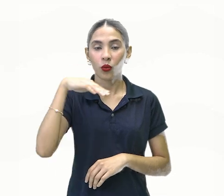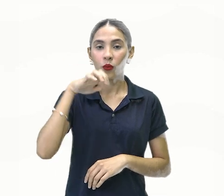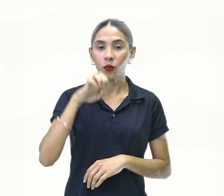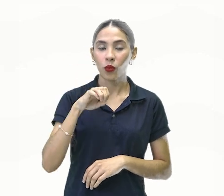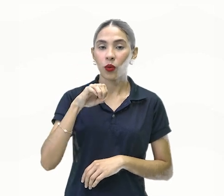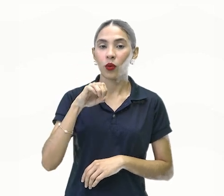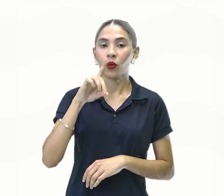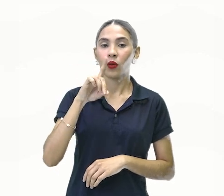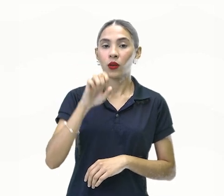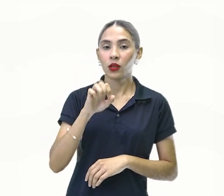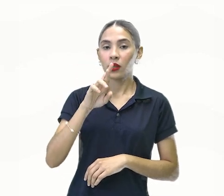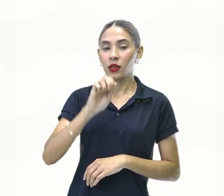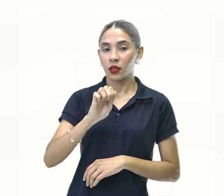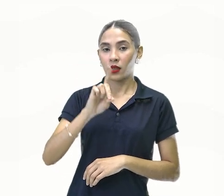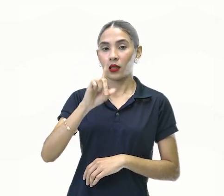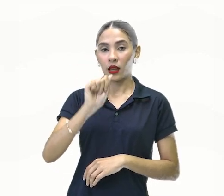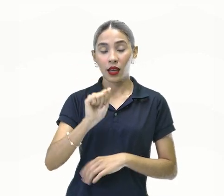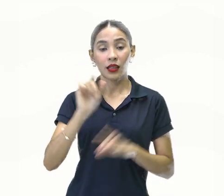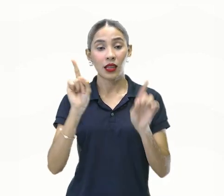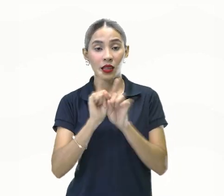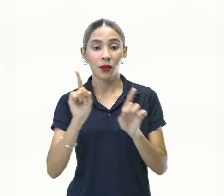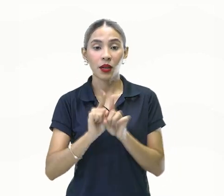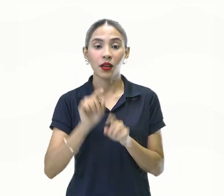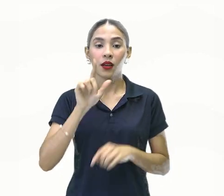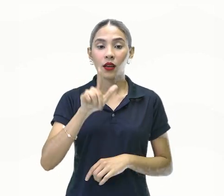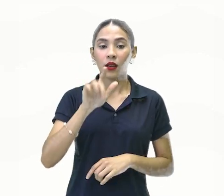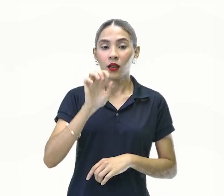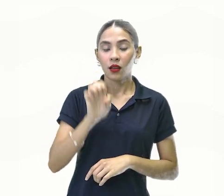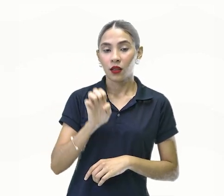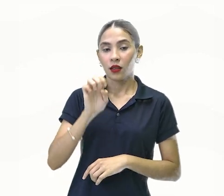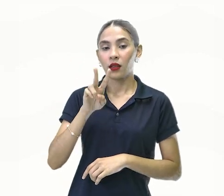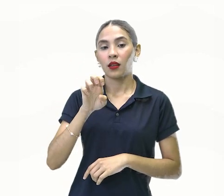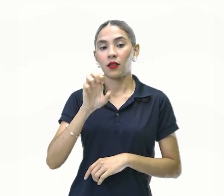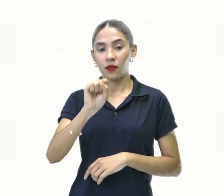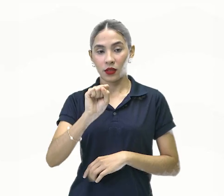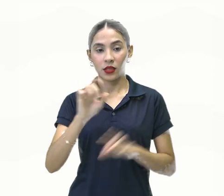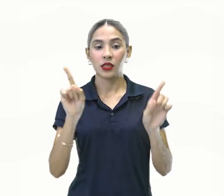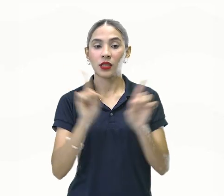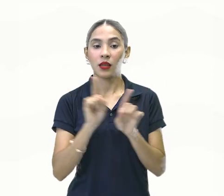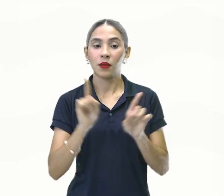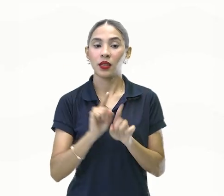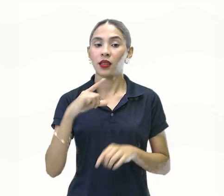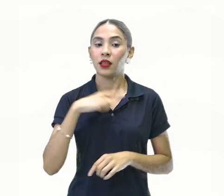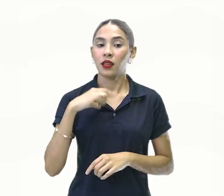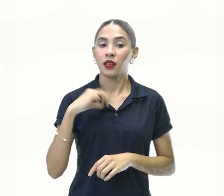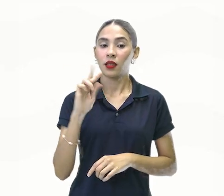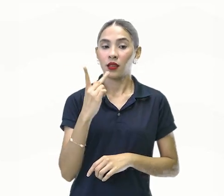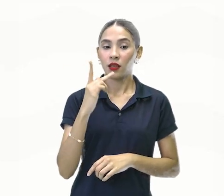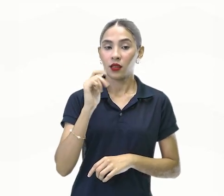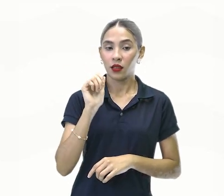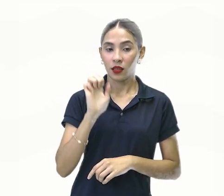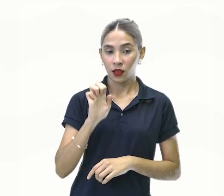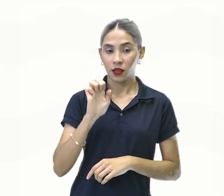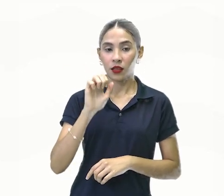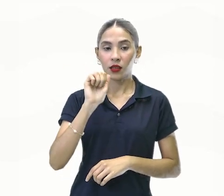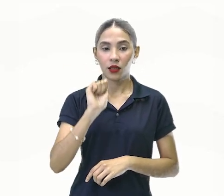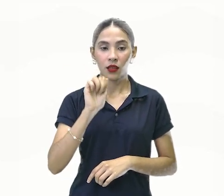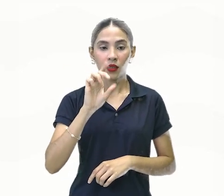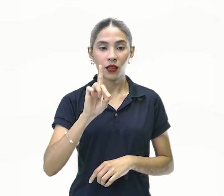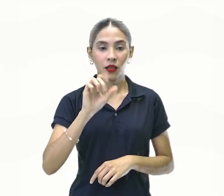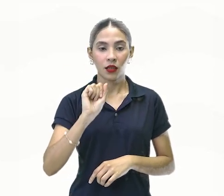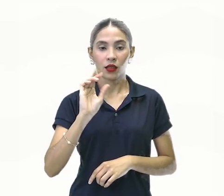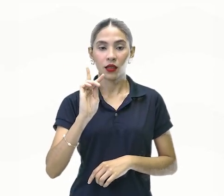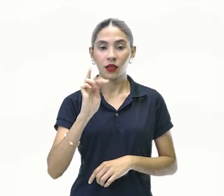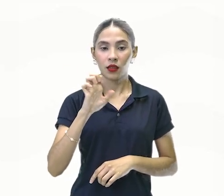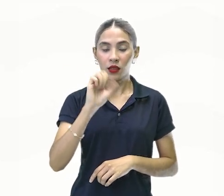moderadas e leves. Aí nós temos headaches, né? Aqui, quando eu falo esse tipo de dor, aqui é dor